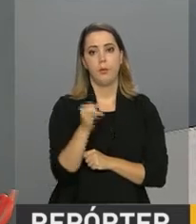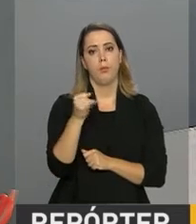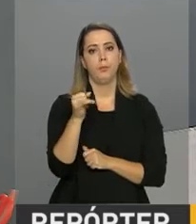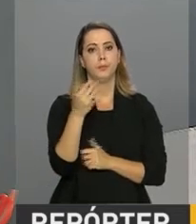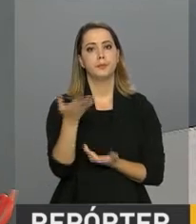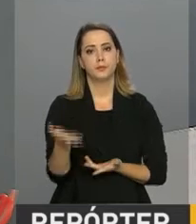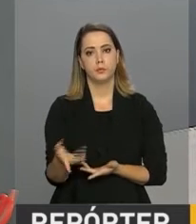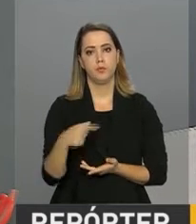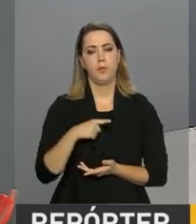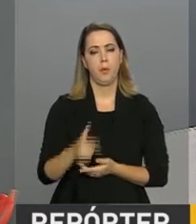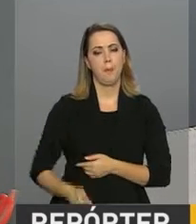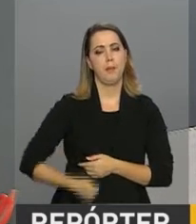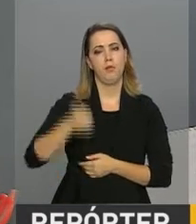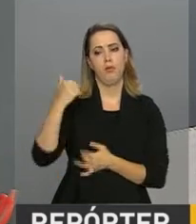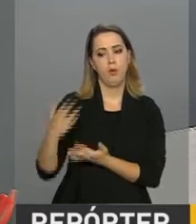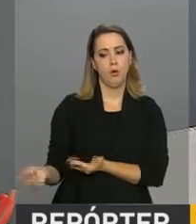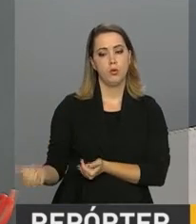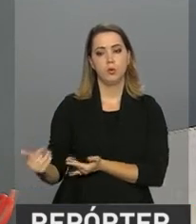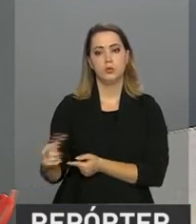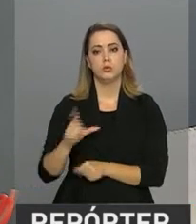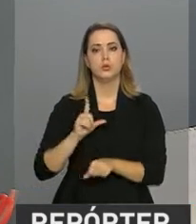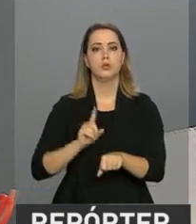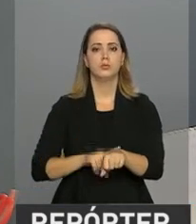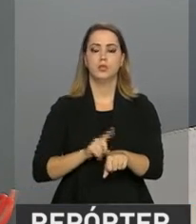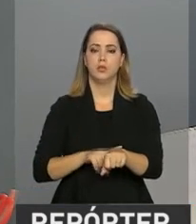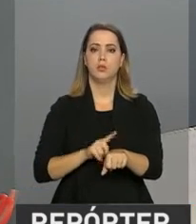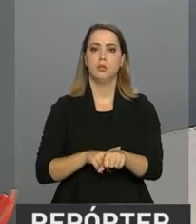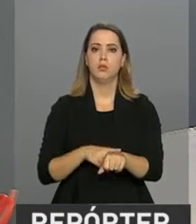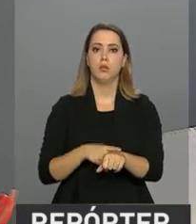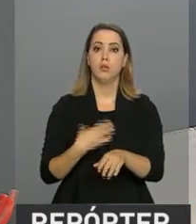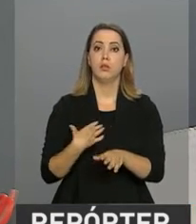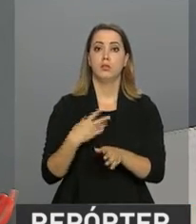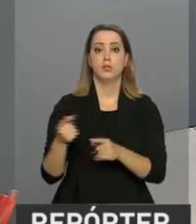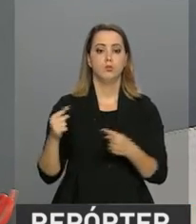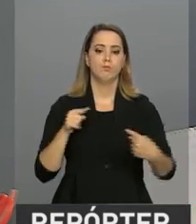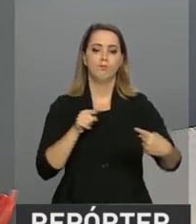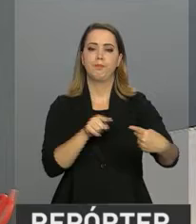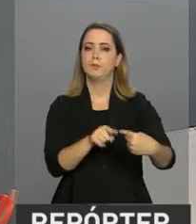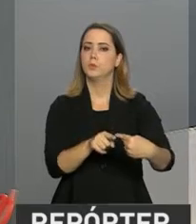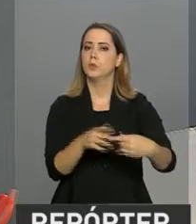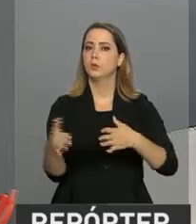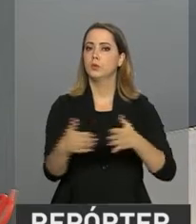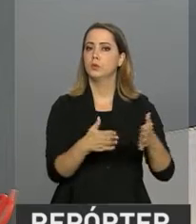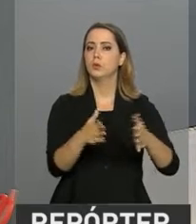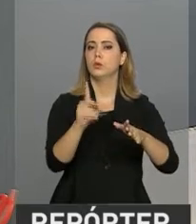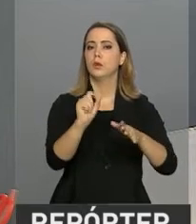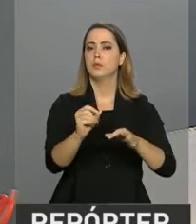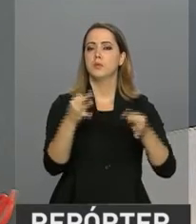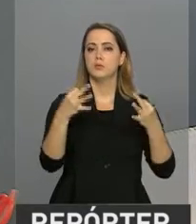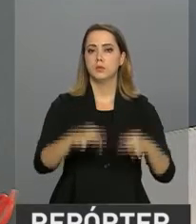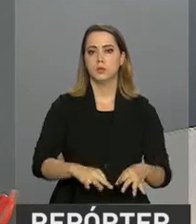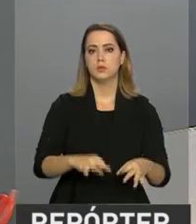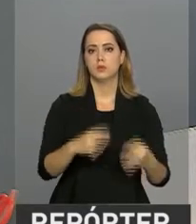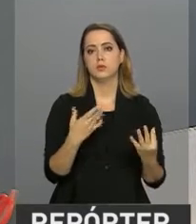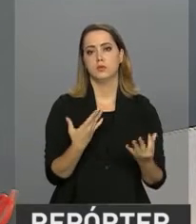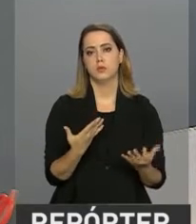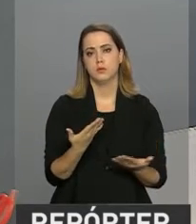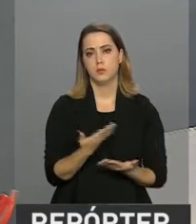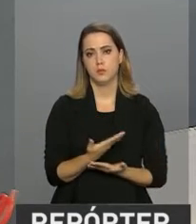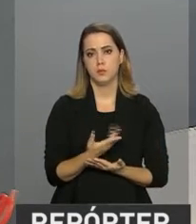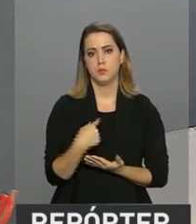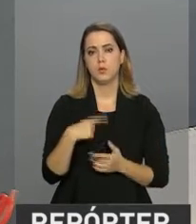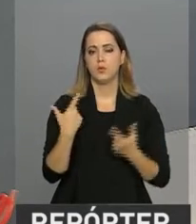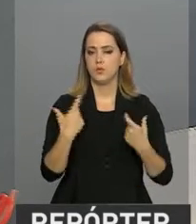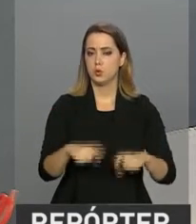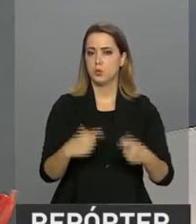mais jovem é mais tempo você tem de correr atrás dos seus objetivos do no seu de